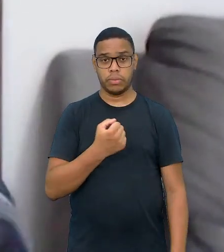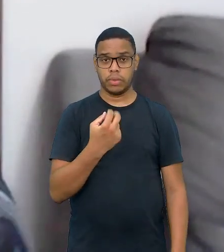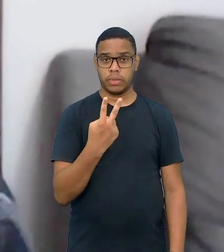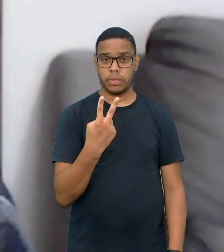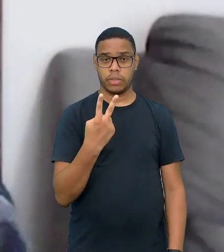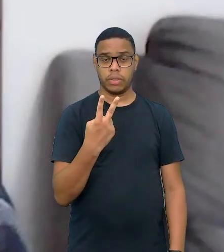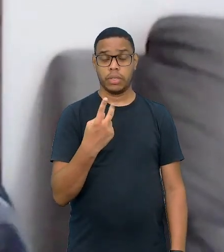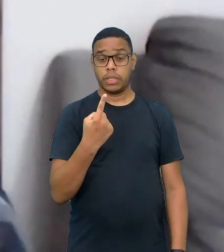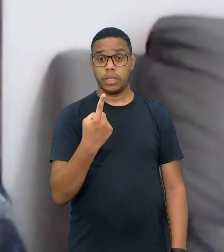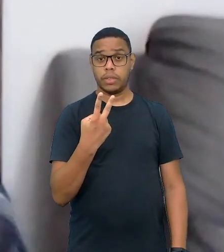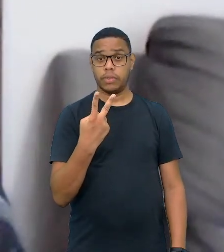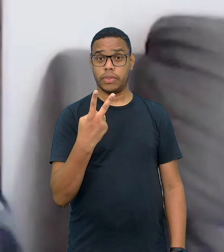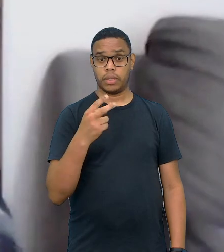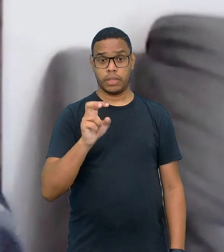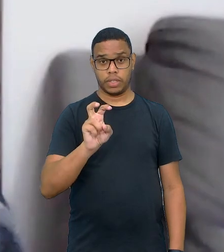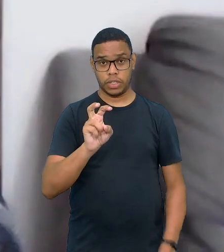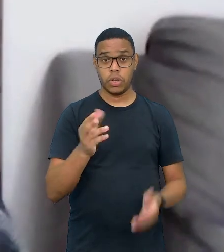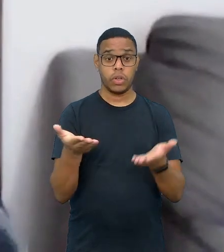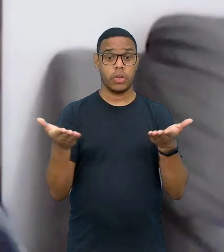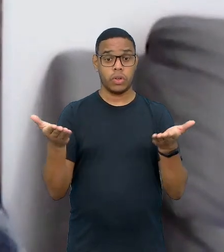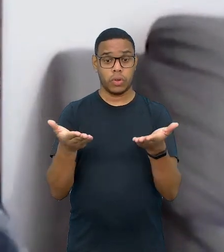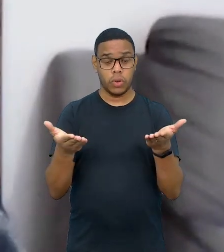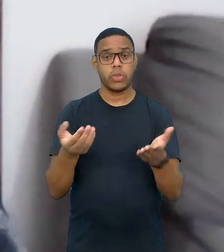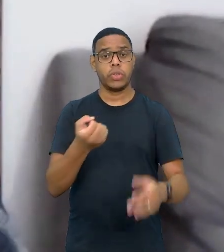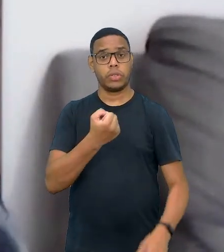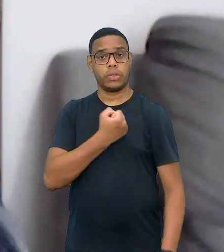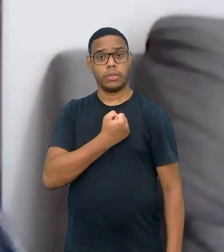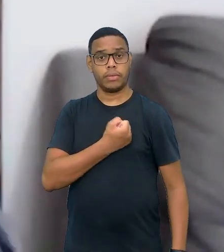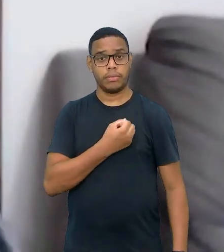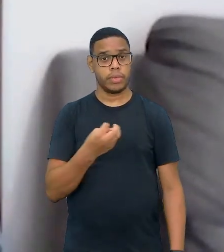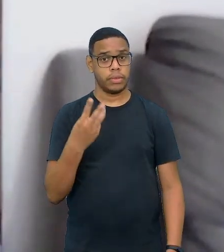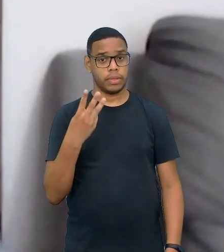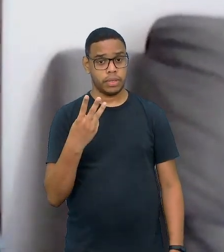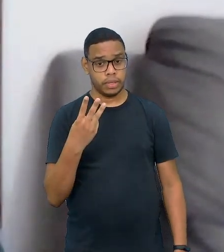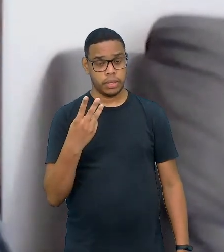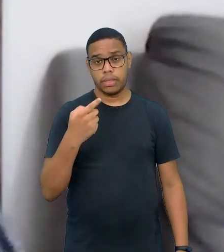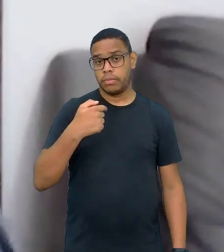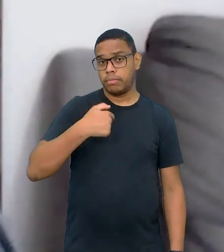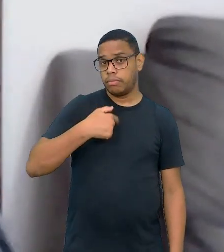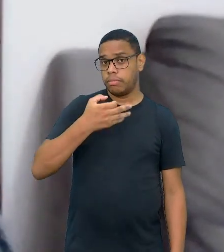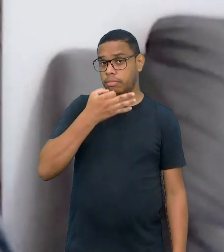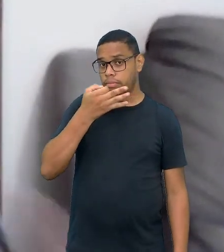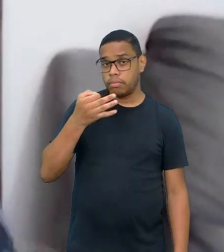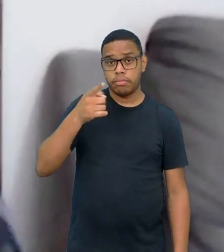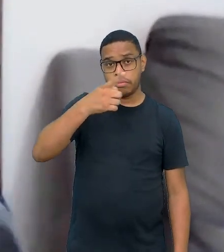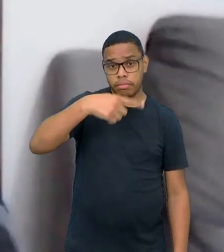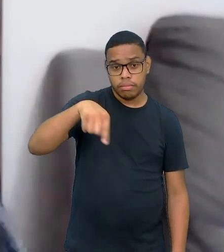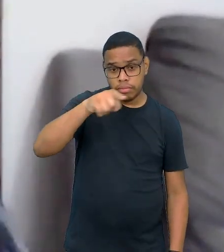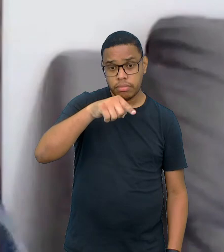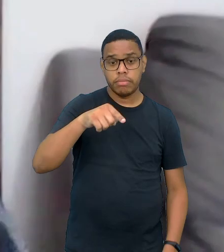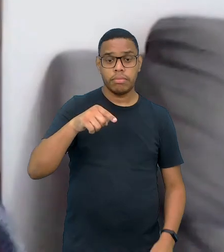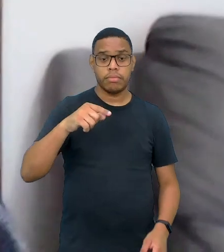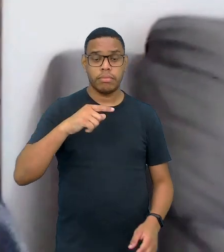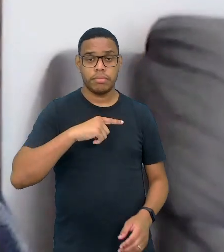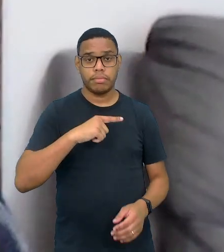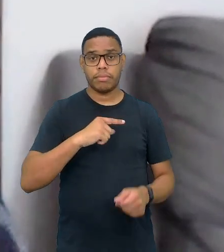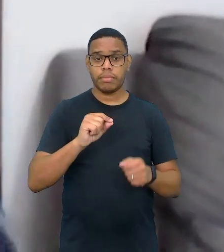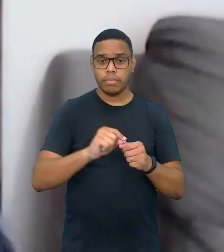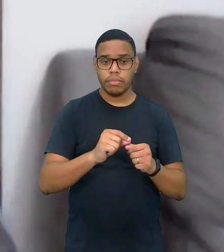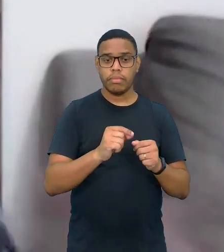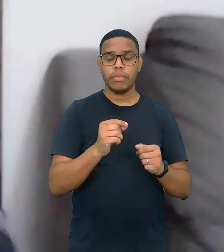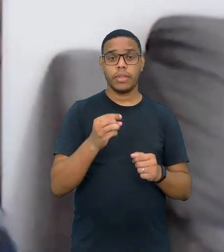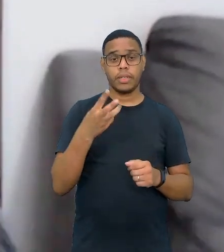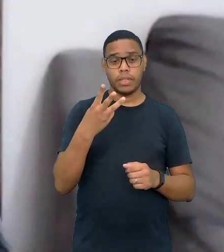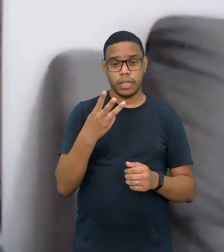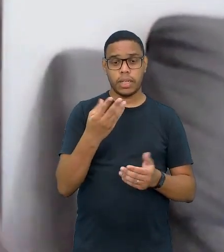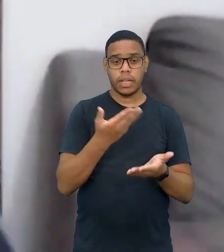125, e hoje a gente vai falar na sequência 3, que a minha sugestão é que vocês dividam a sequência 3,